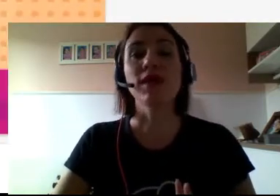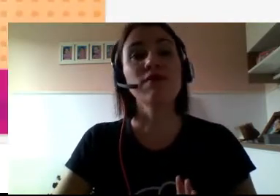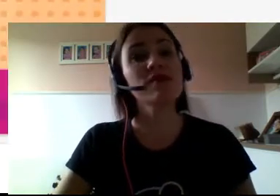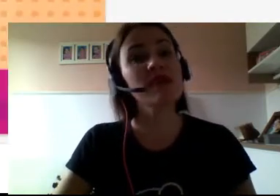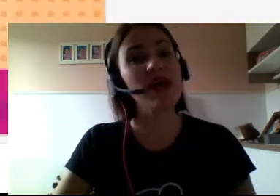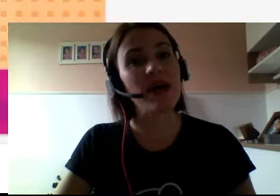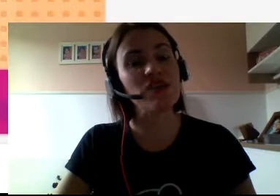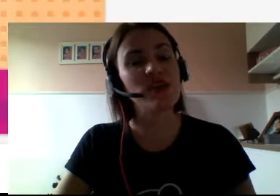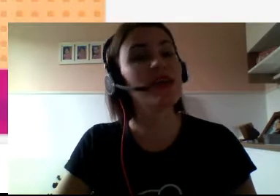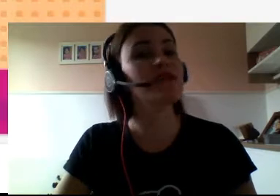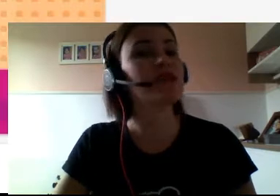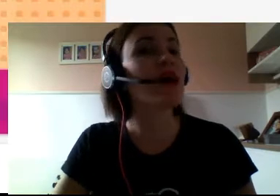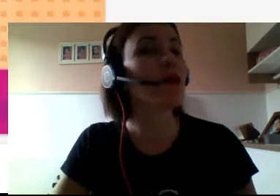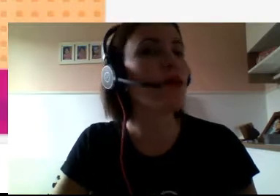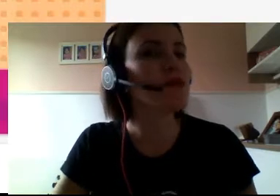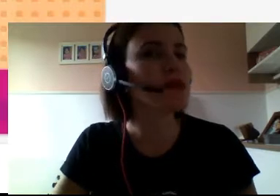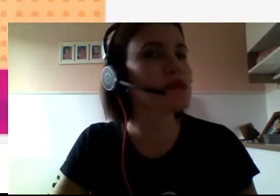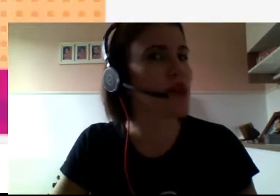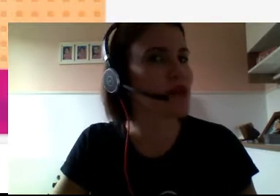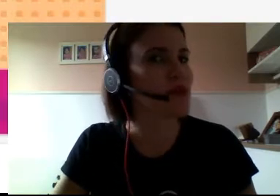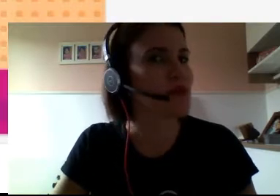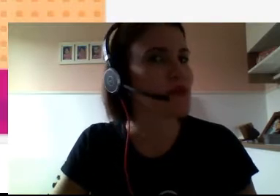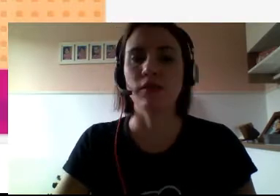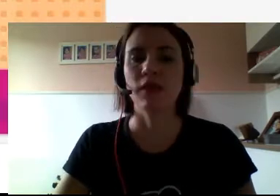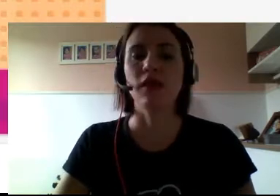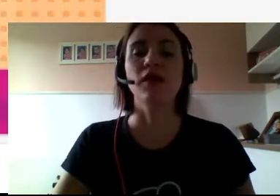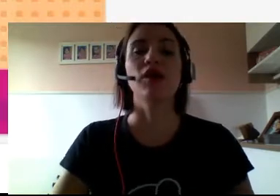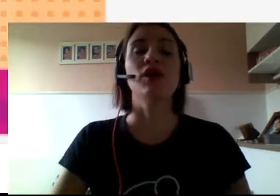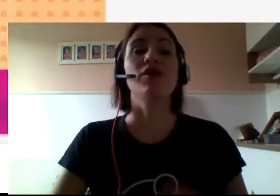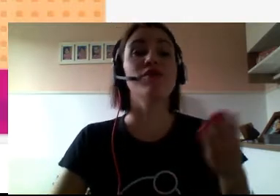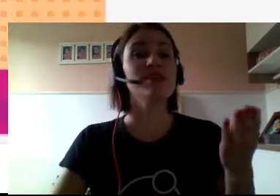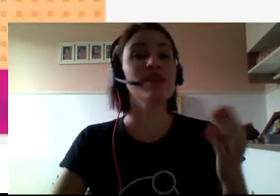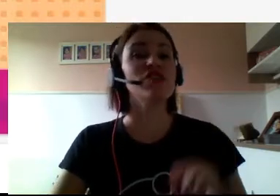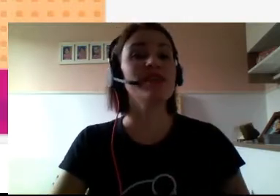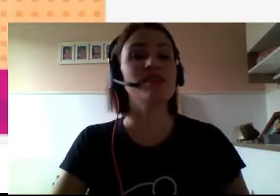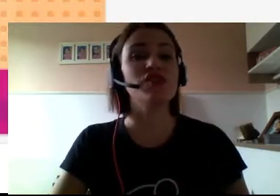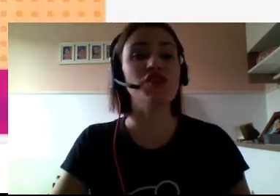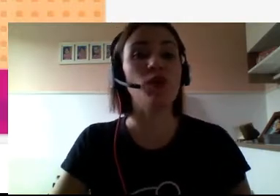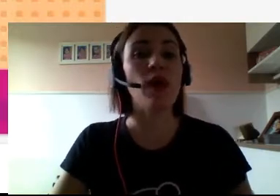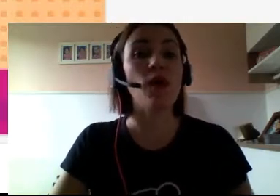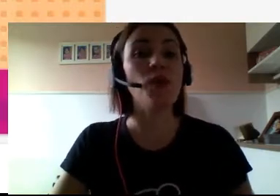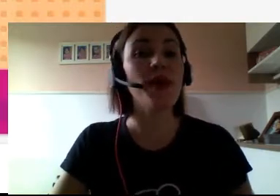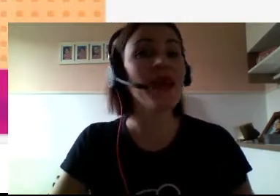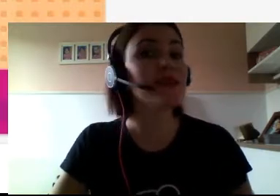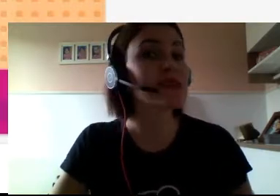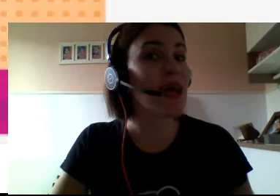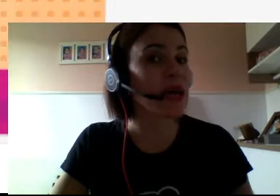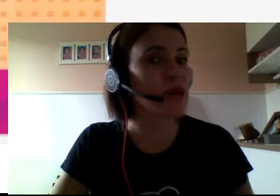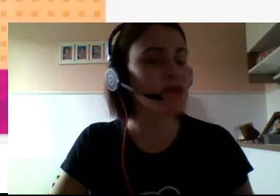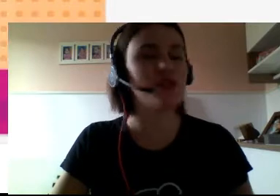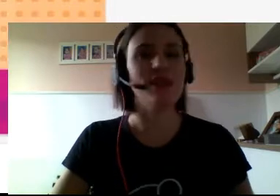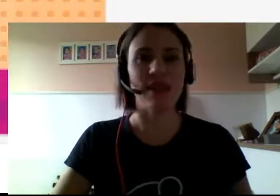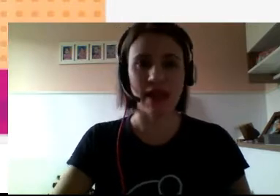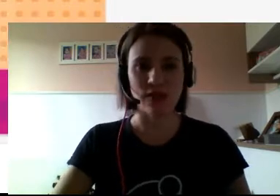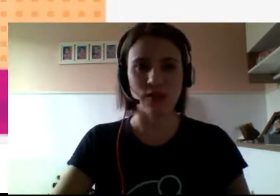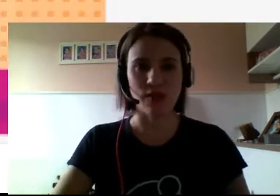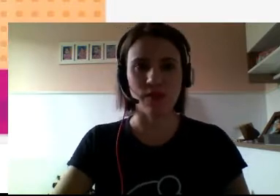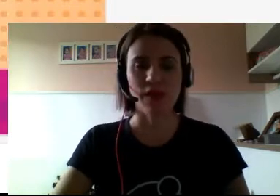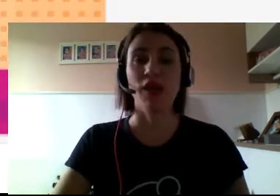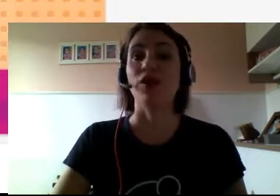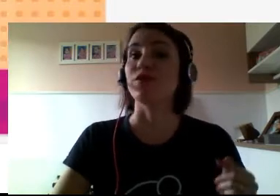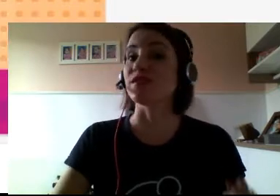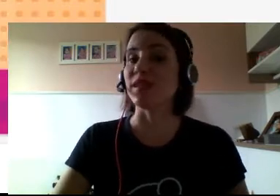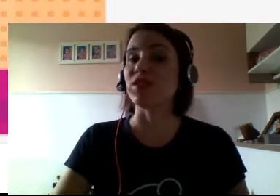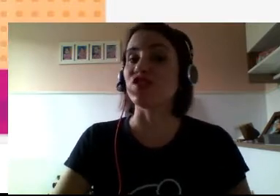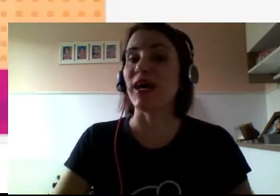O que você acha que está acontecendo Você já assistiu a um ensaio de